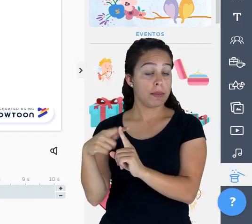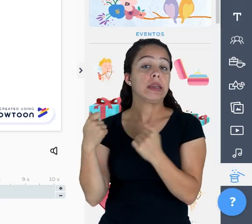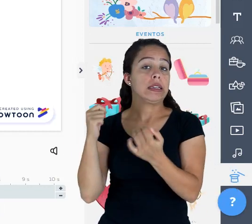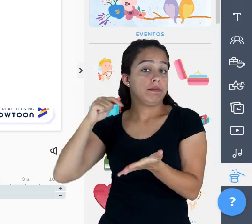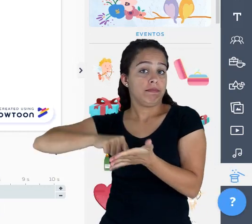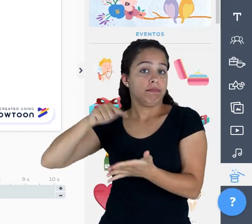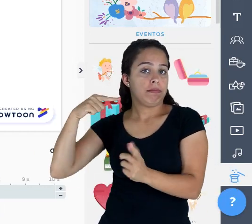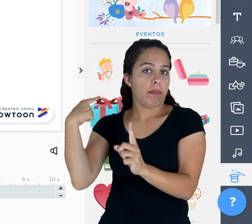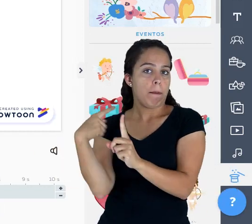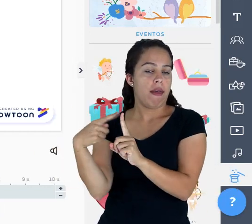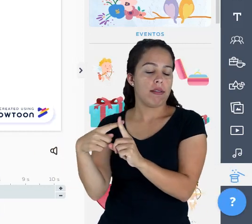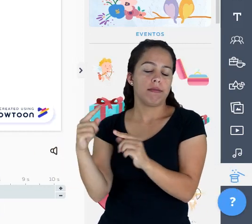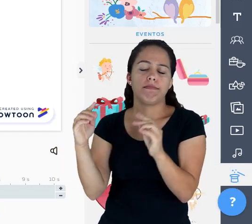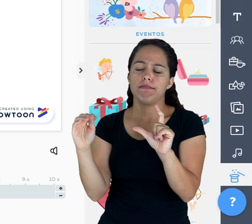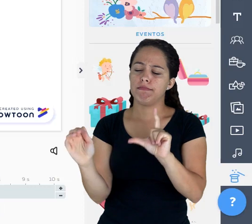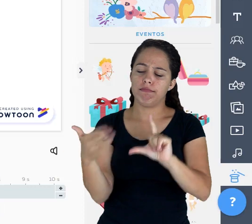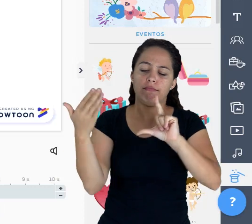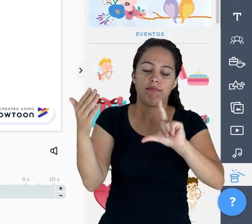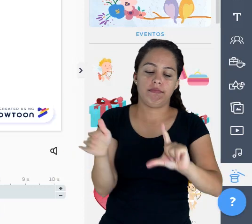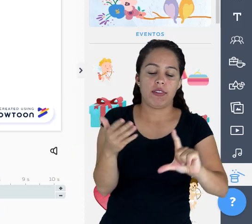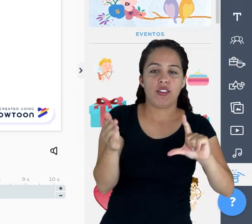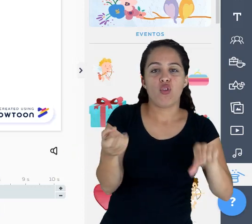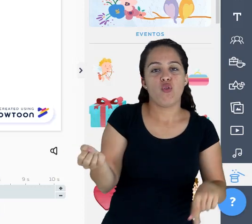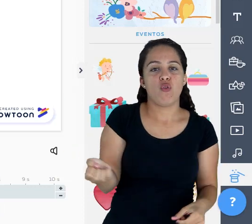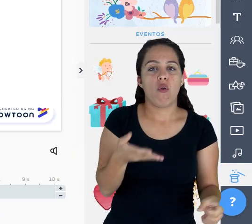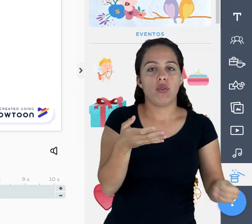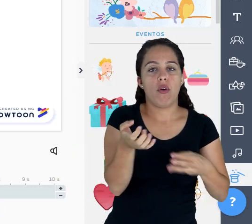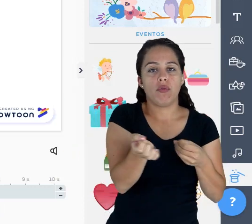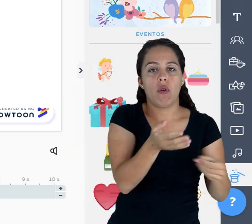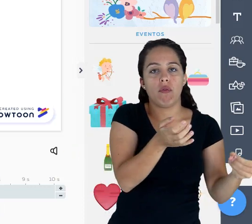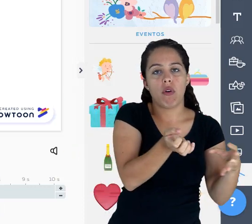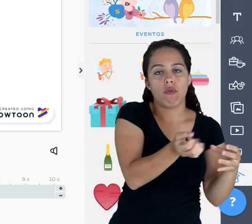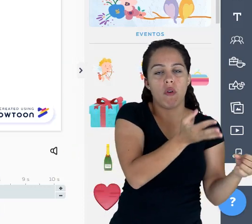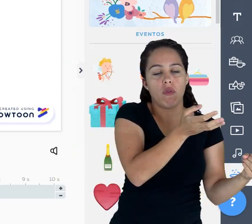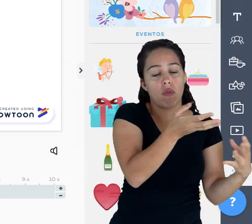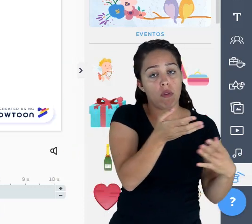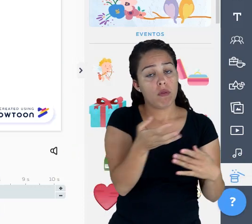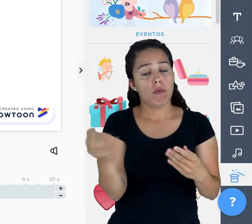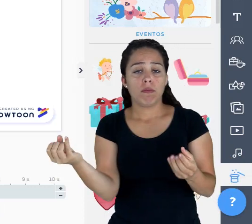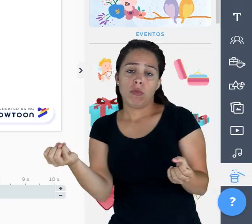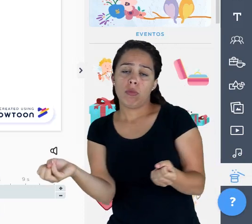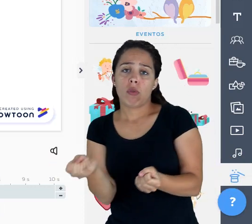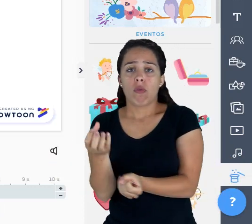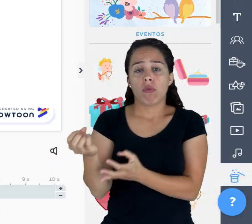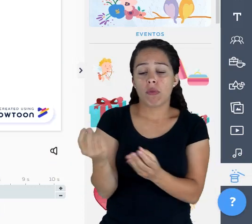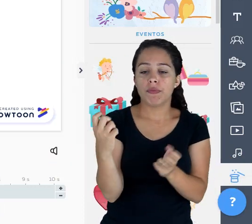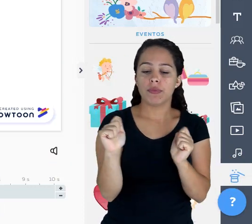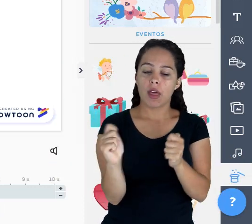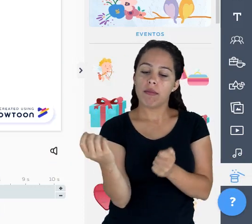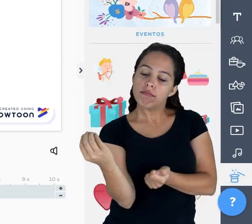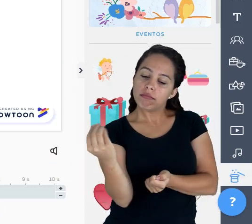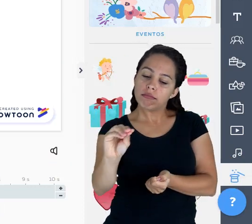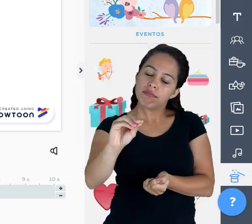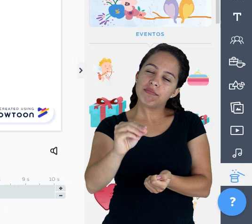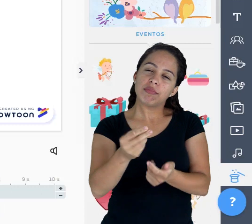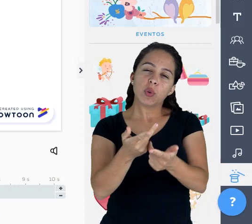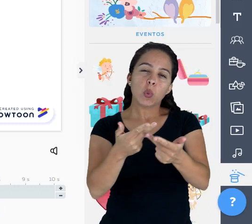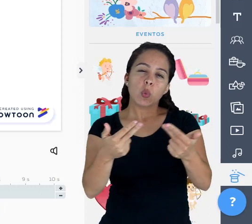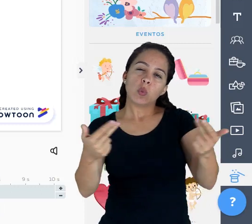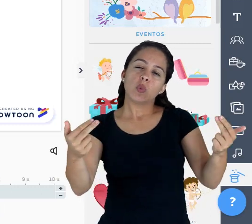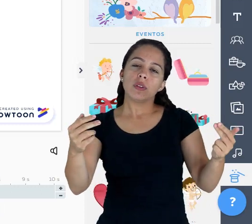e aí surge um novo slide entre um slide de outro a gente consegue adicionar uma